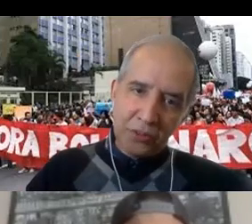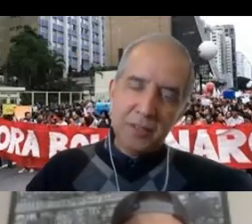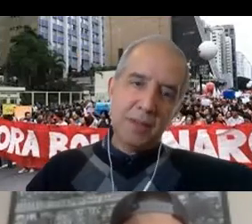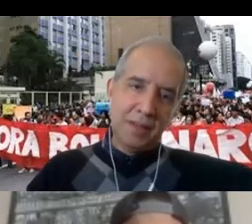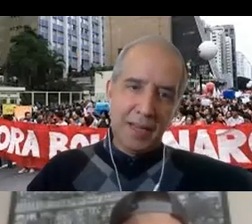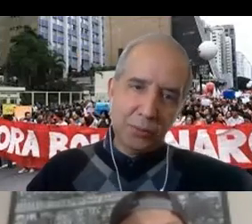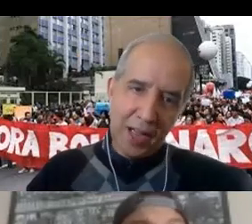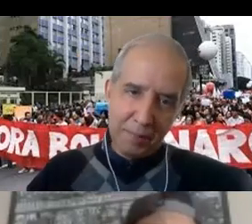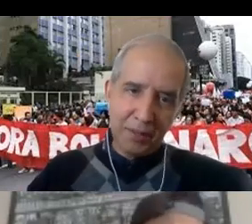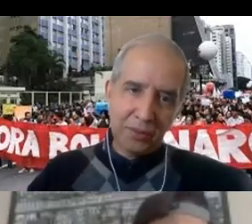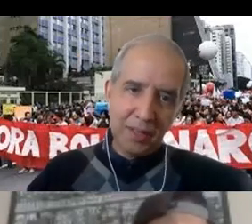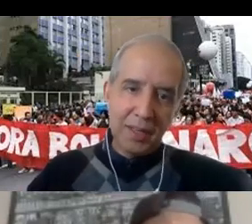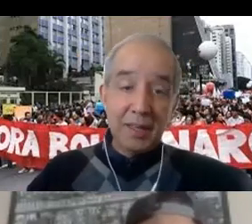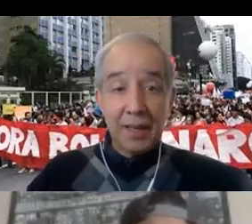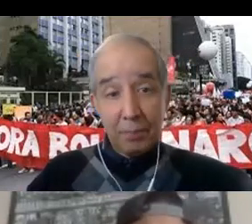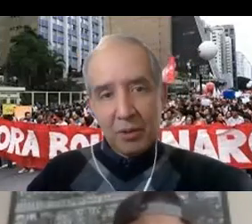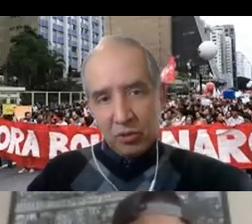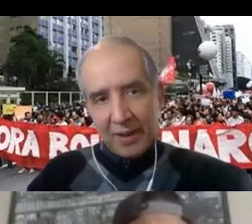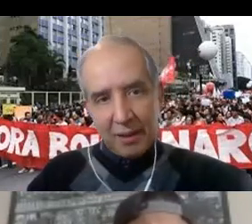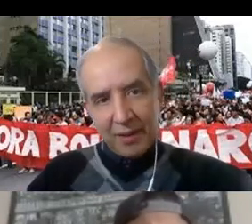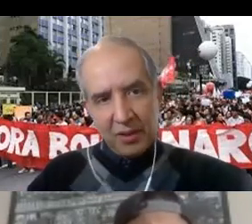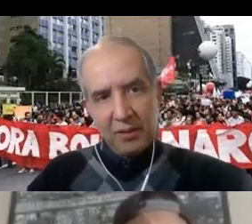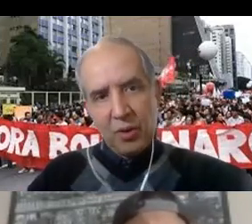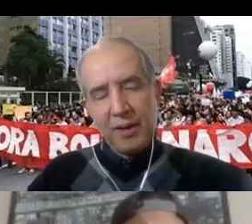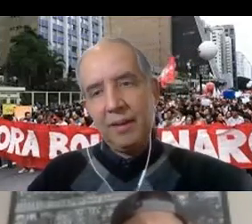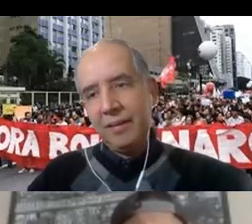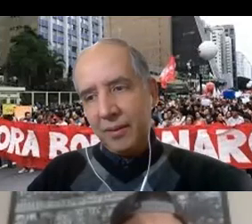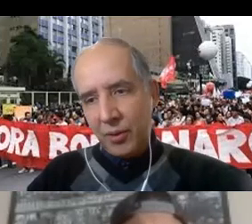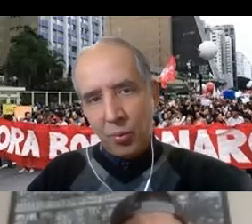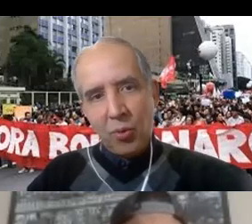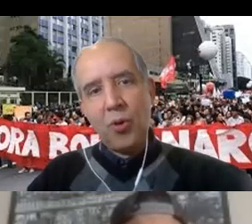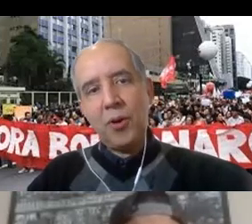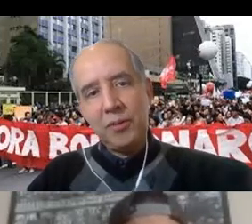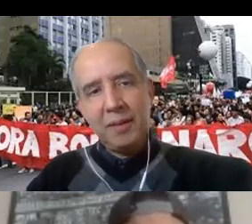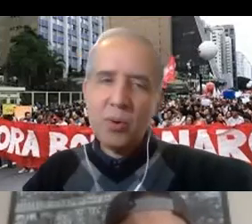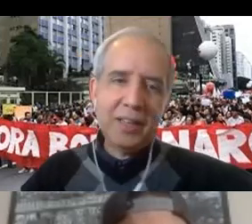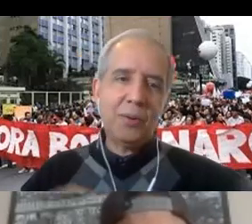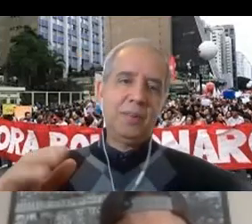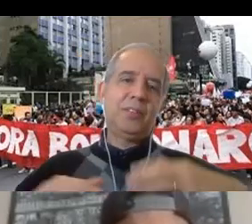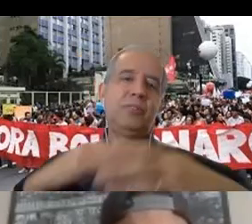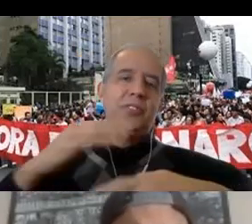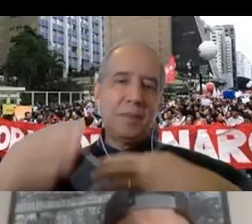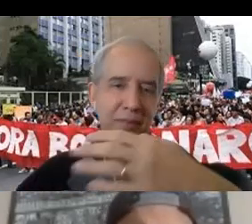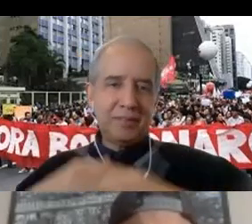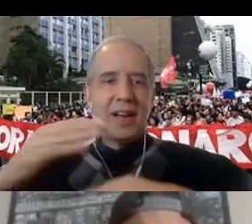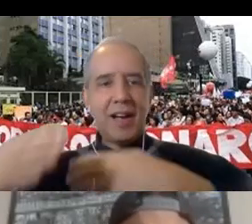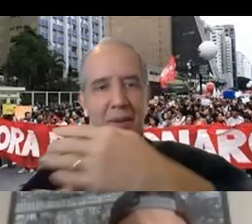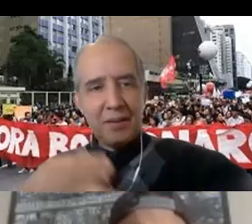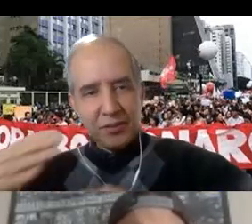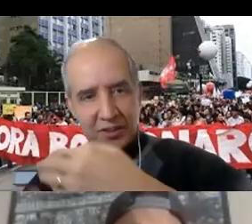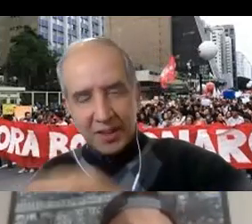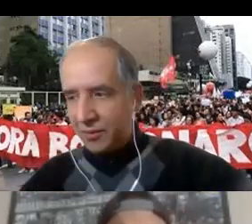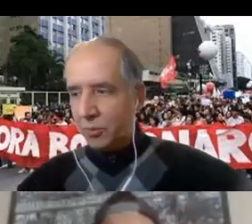se aproxima do Habermas. E a própria Sheila ela vai dizer isso. Olha, eu não concordo. Não sei. Bom, então, você sempre